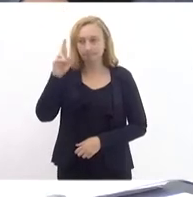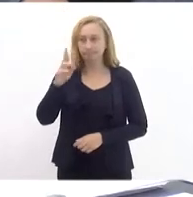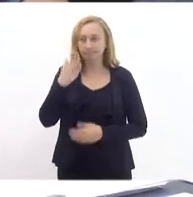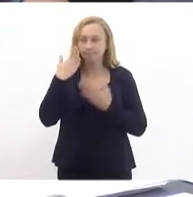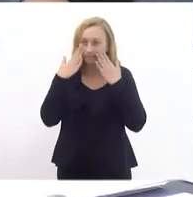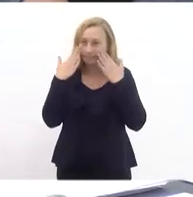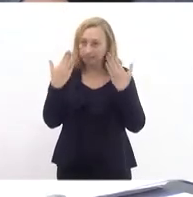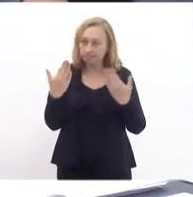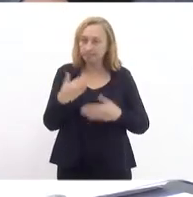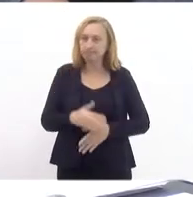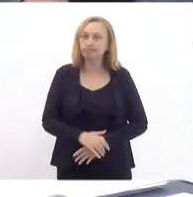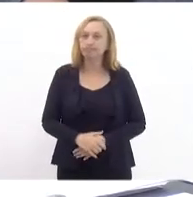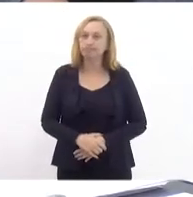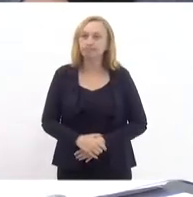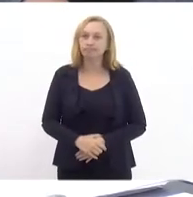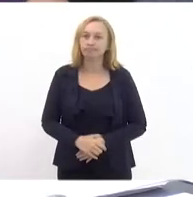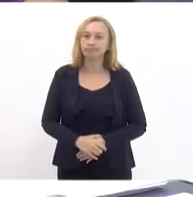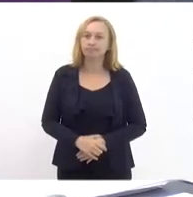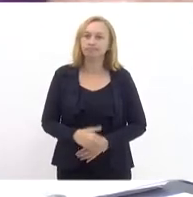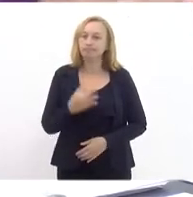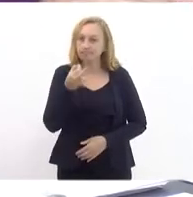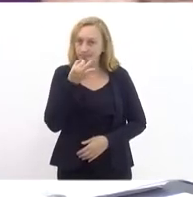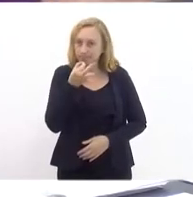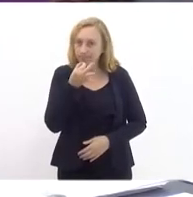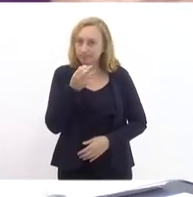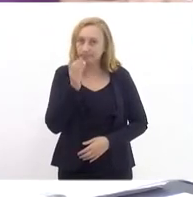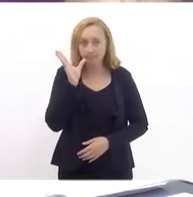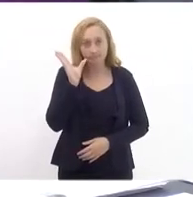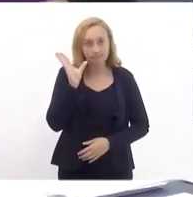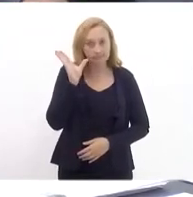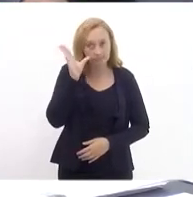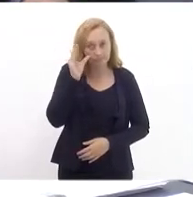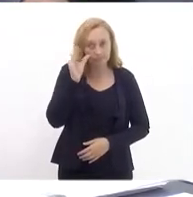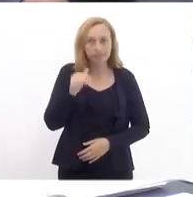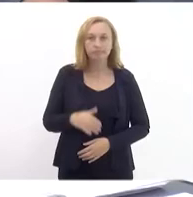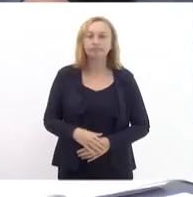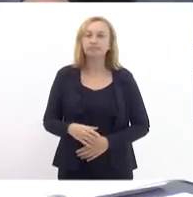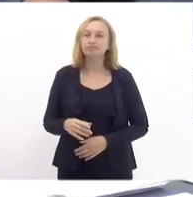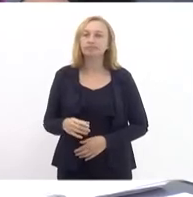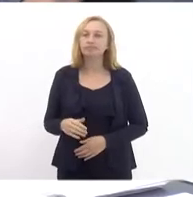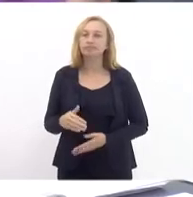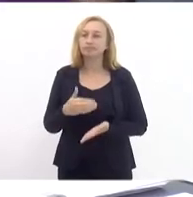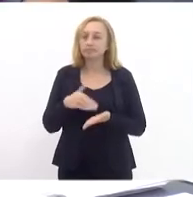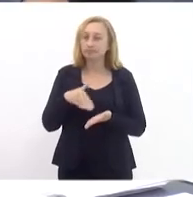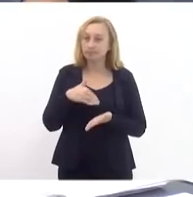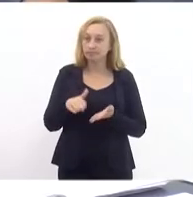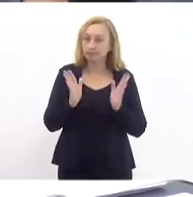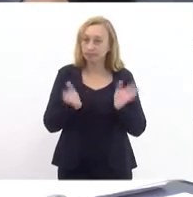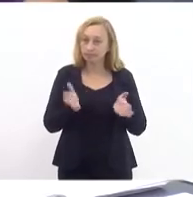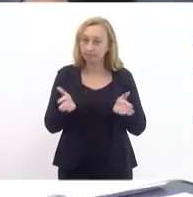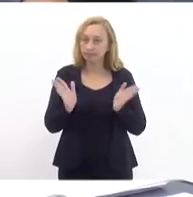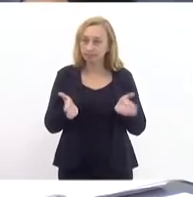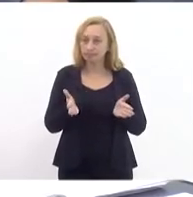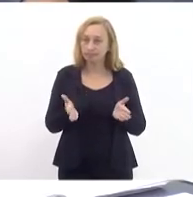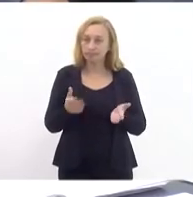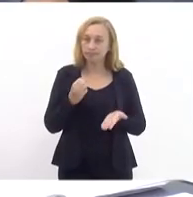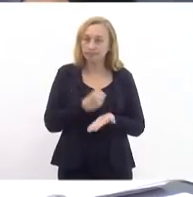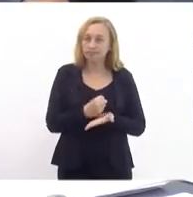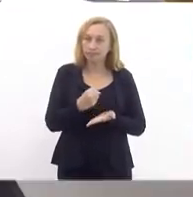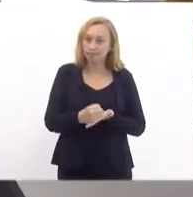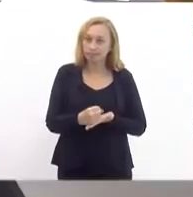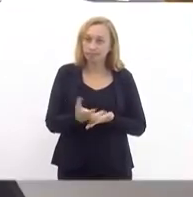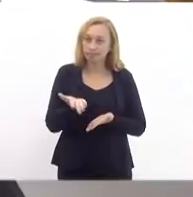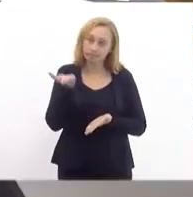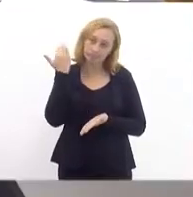apresentou uma sugestão interessante, que o atual secretário, ele estava na época do contrato que foi